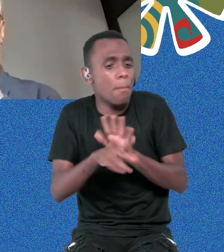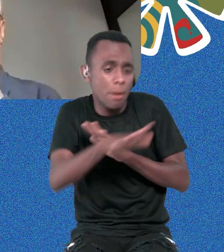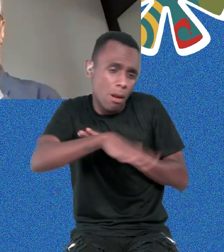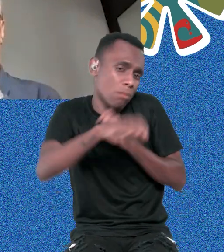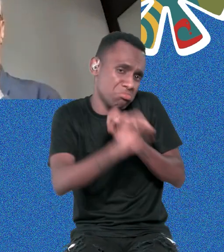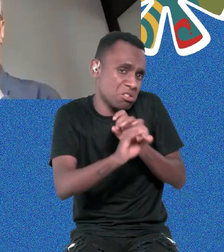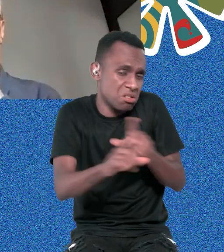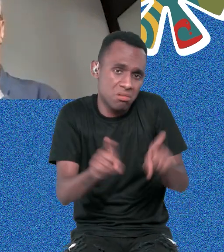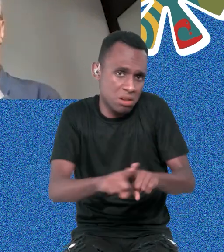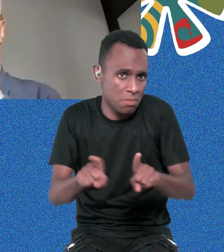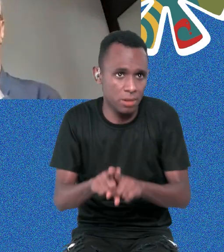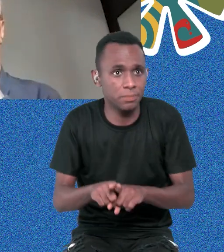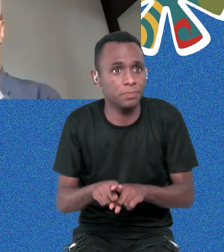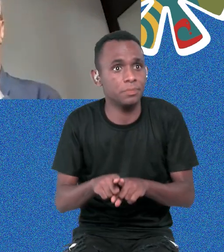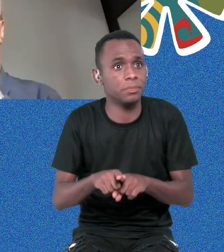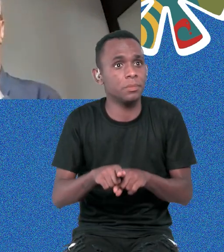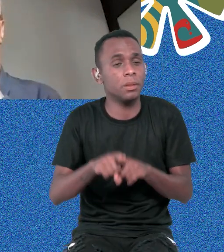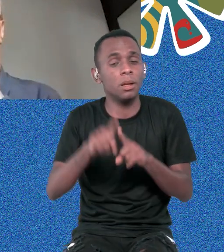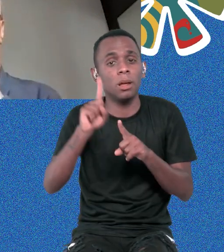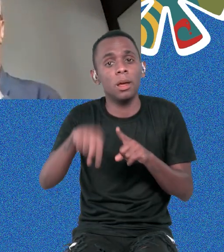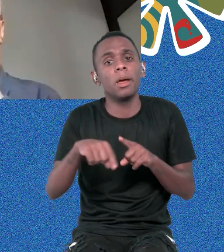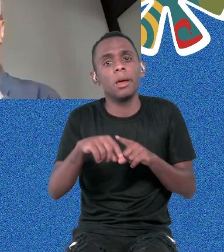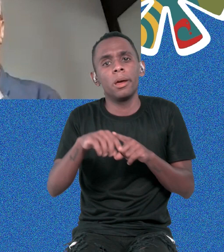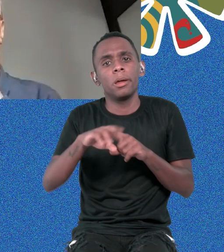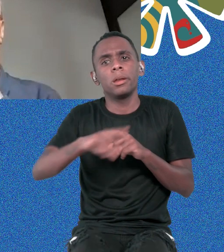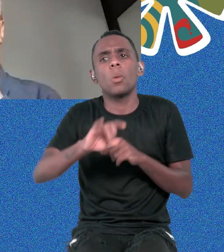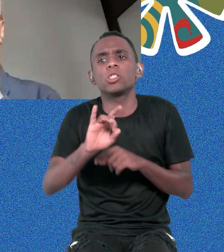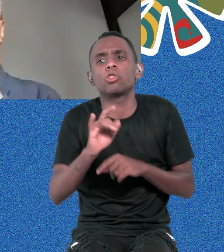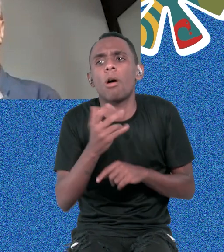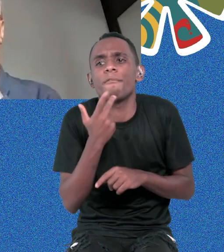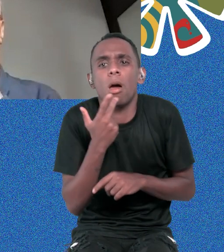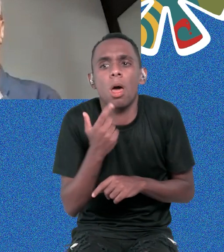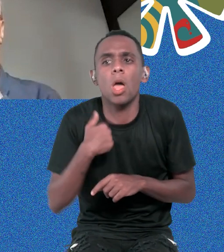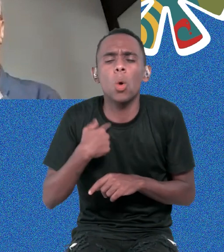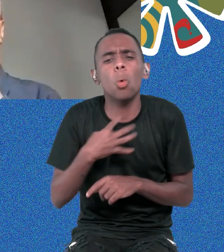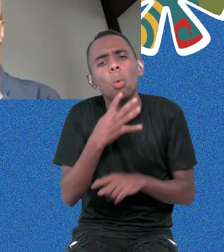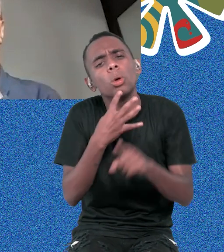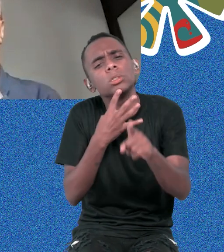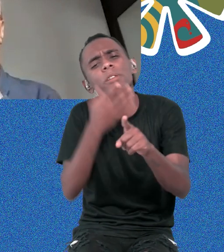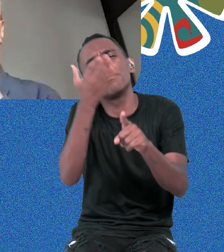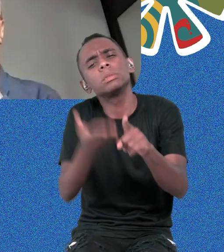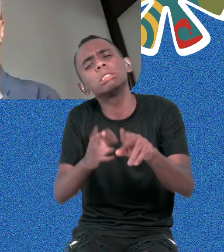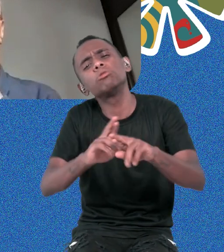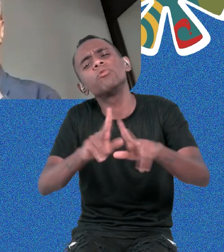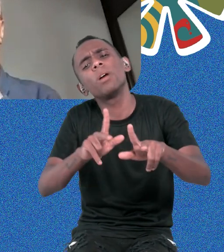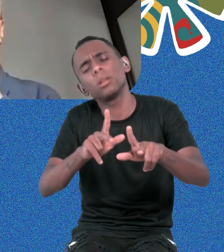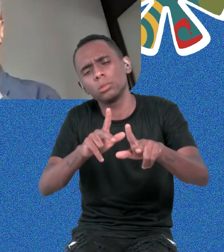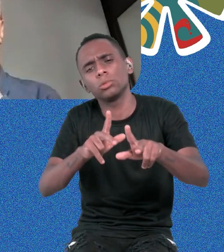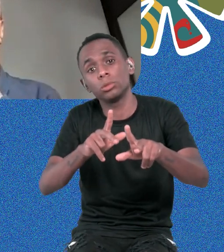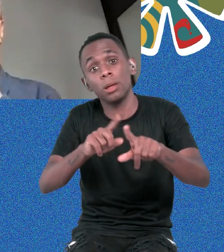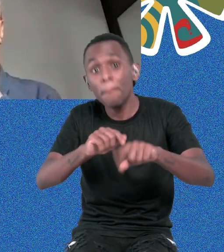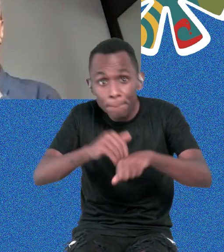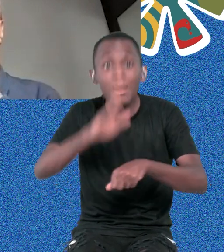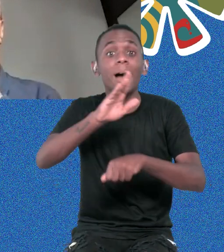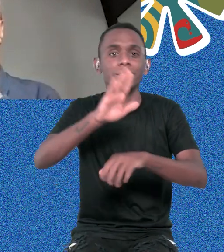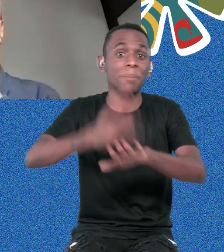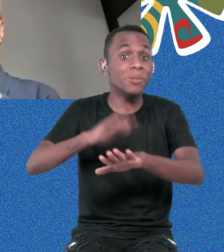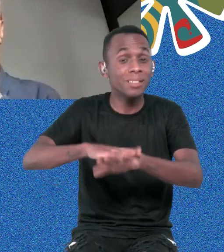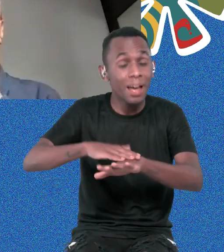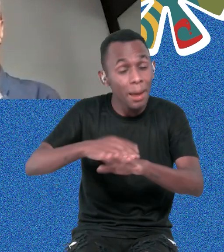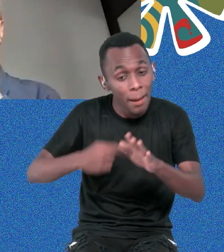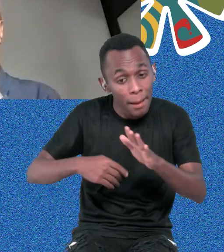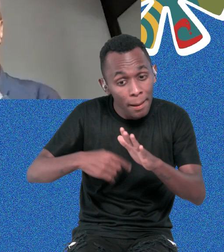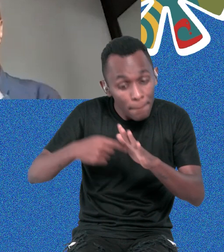próprio campo da educação, né? Então, é mais do que dizer assim, eu reconheço você diferente. É mais do que